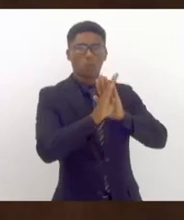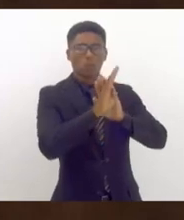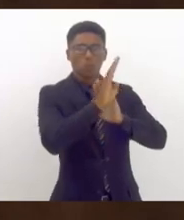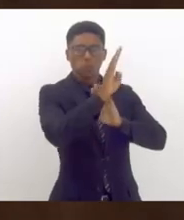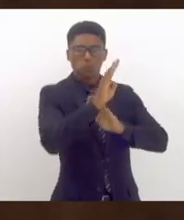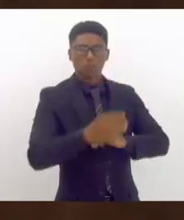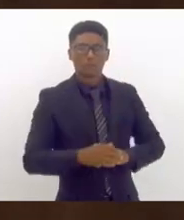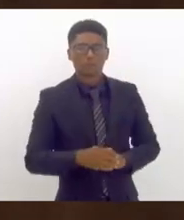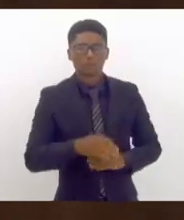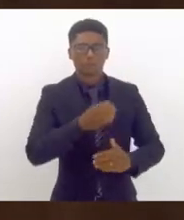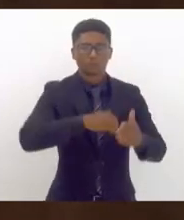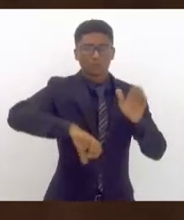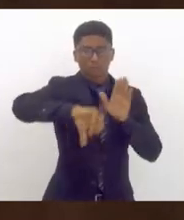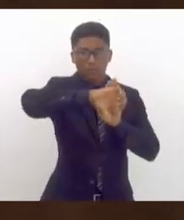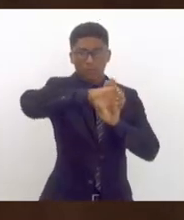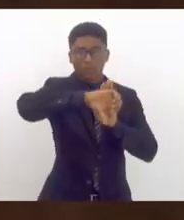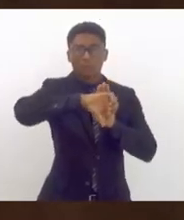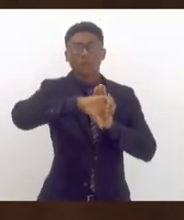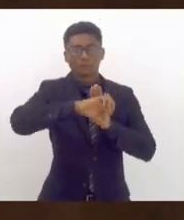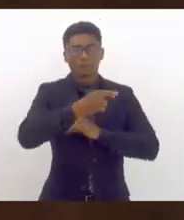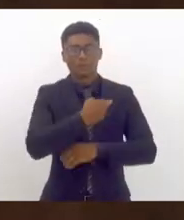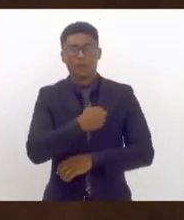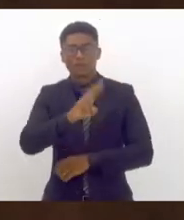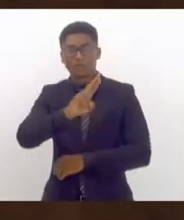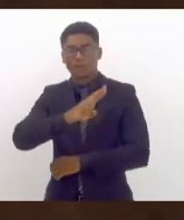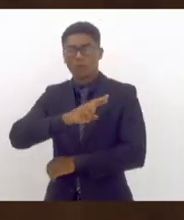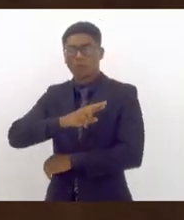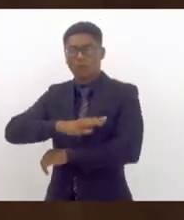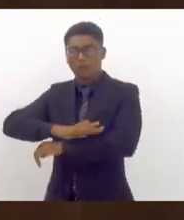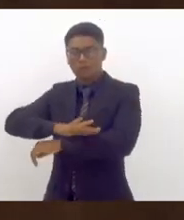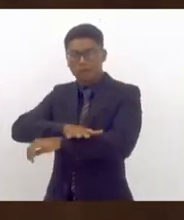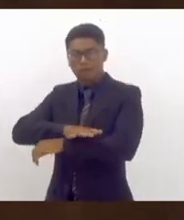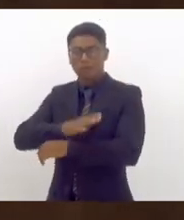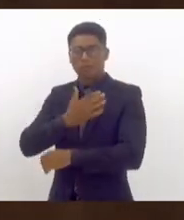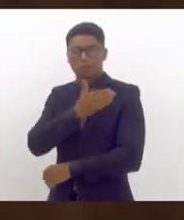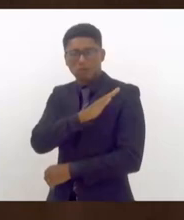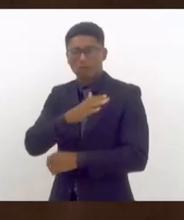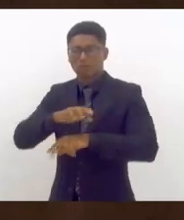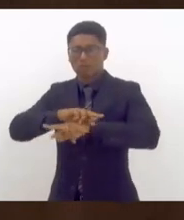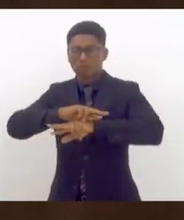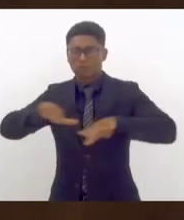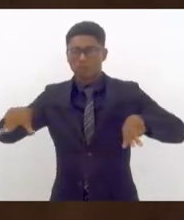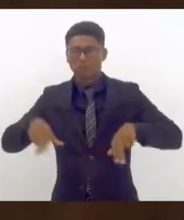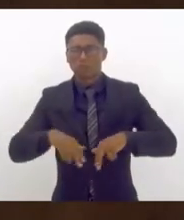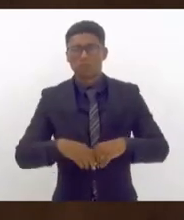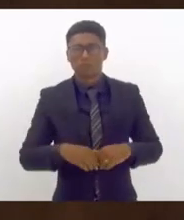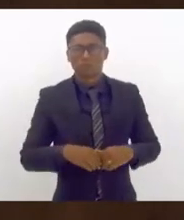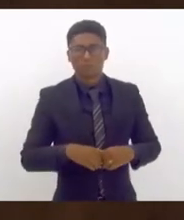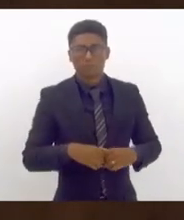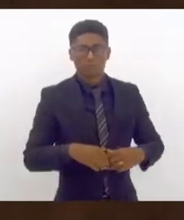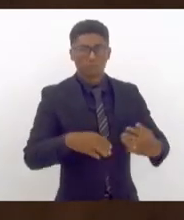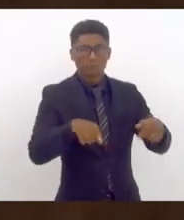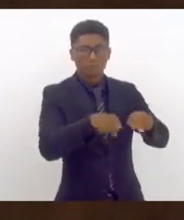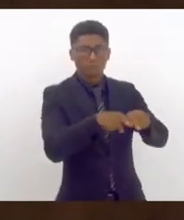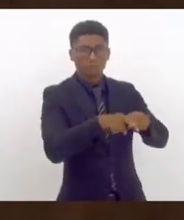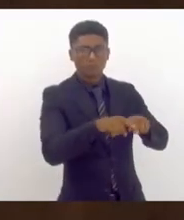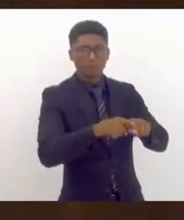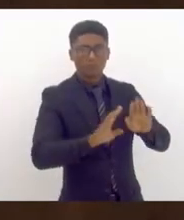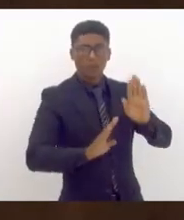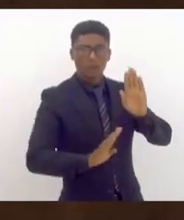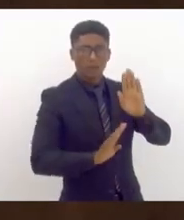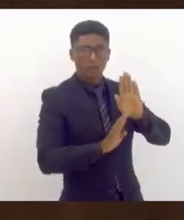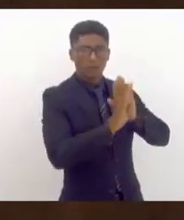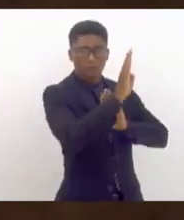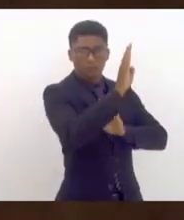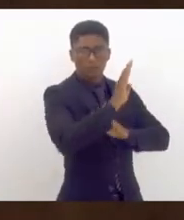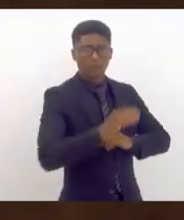dos crimes de intolerância religiosa relacionados ao aumento também e ao